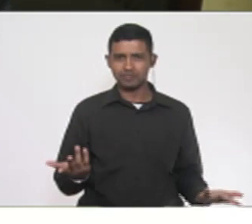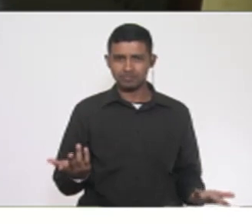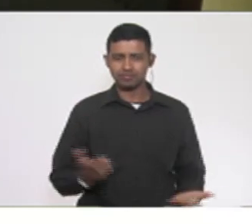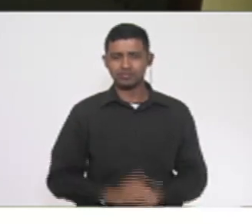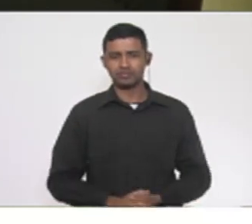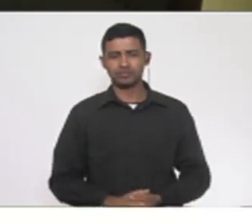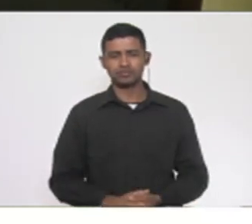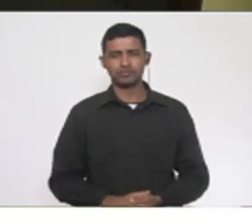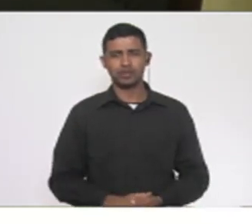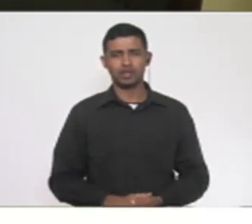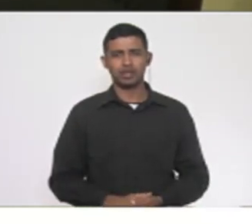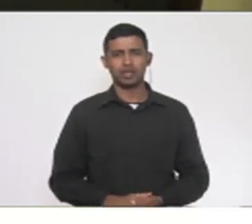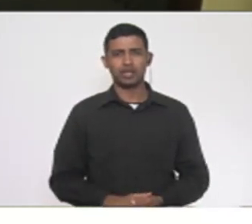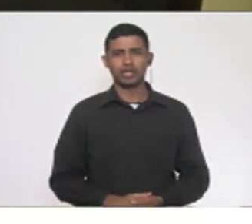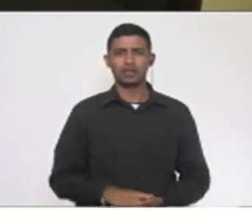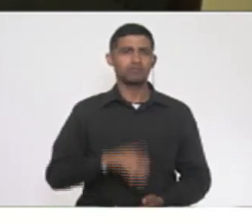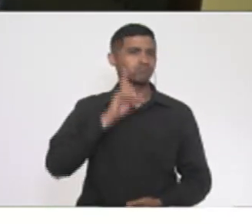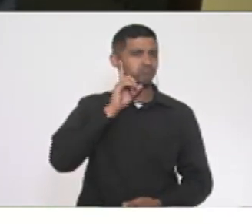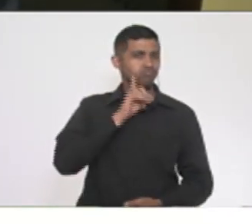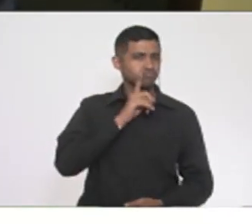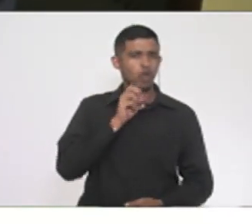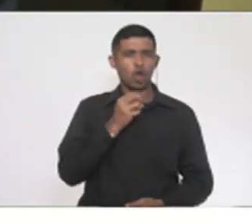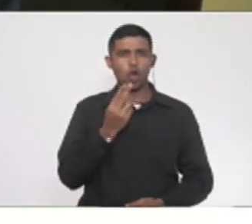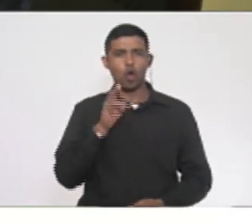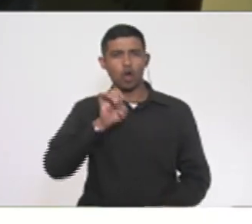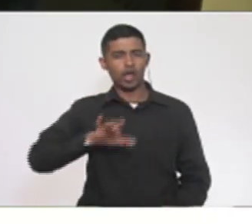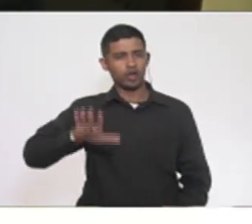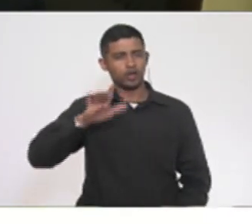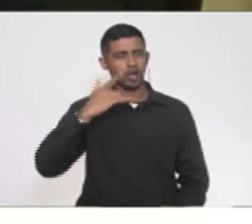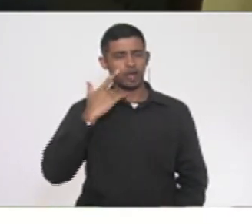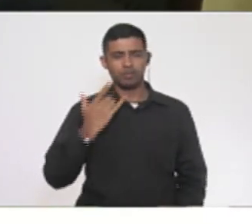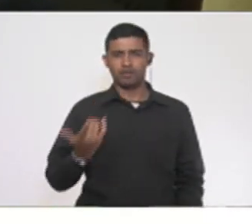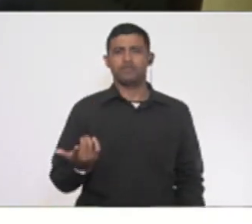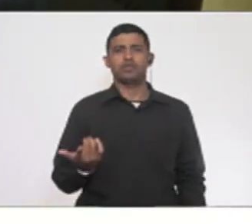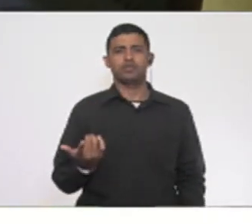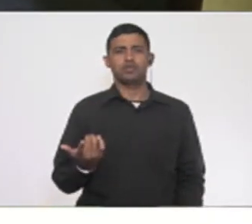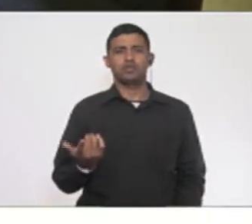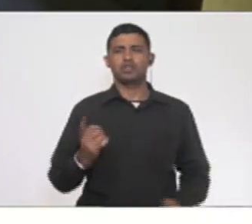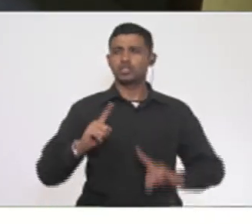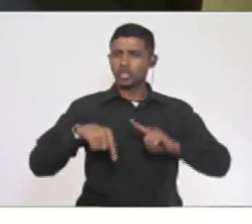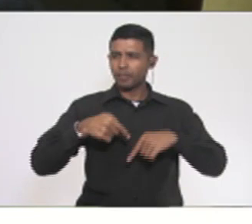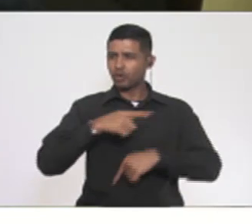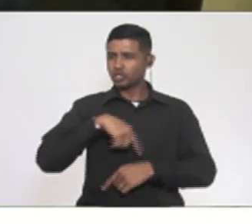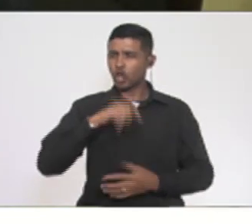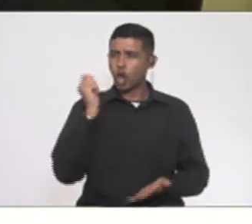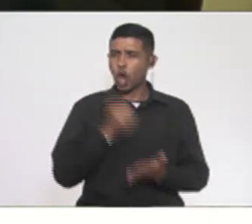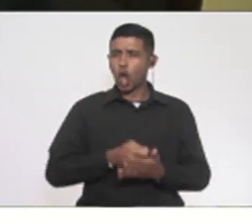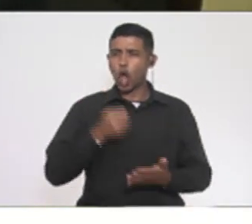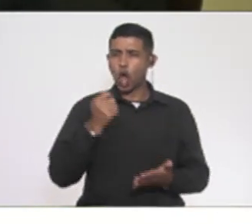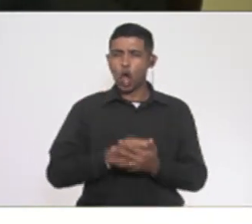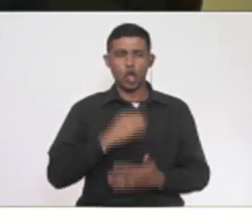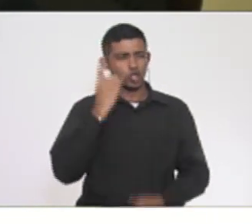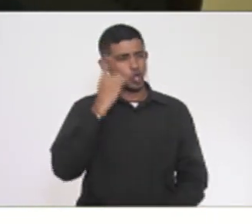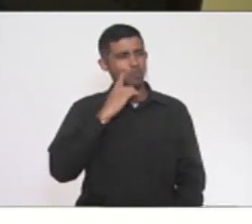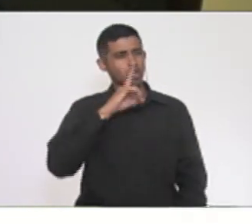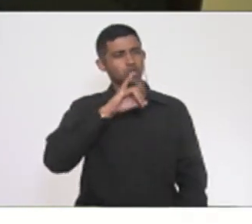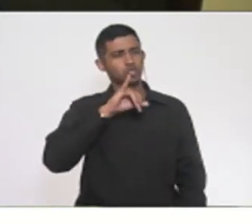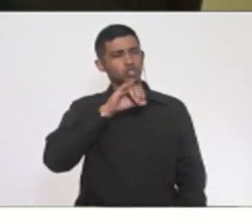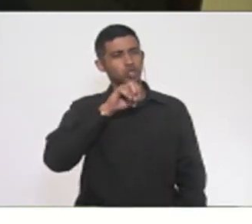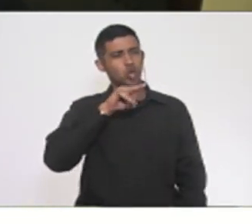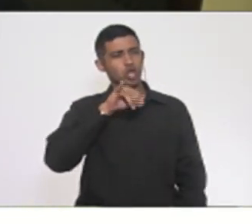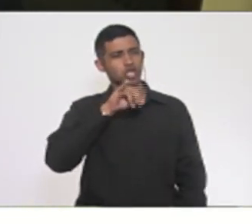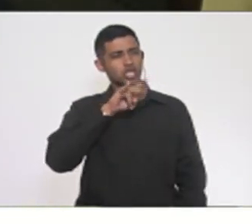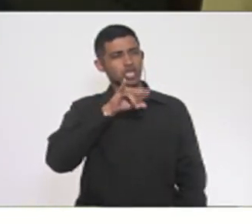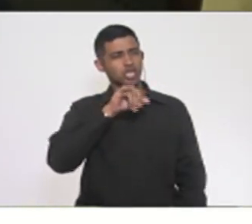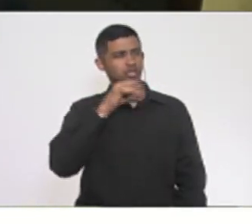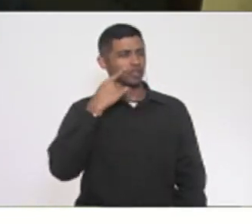madura, nos Estados Unidos e na Europa, o preço, e depois nós queremos cobrar, deputado Dionísio Lins, competitividade dos